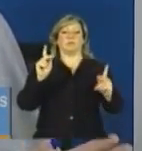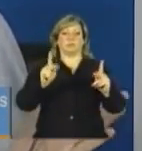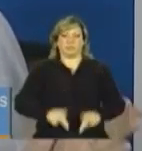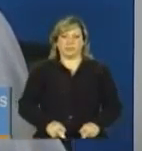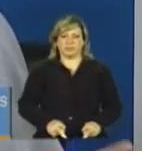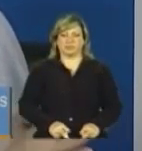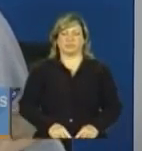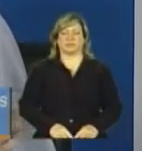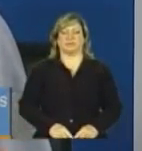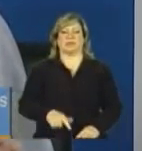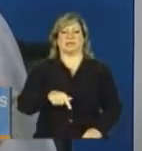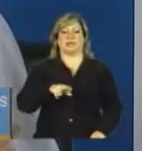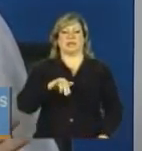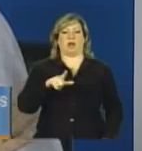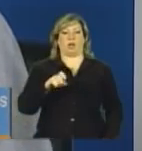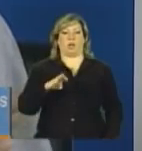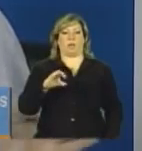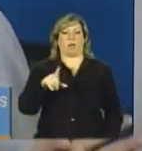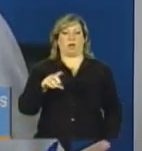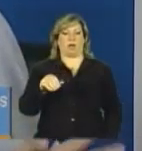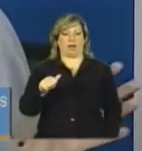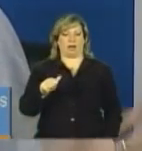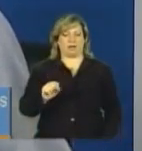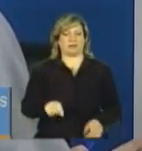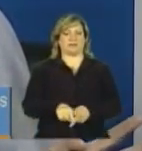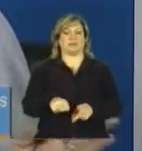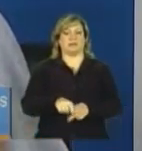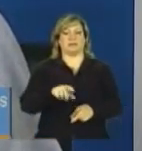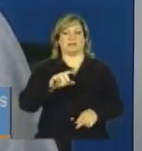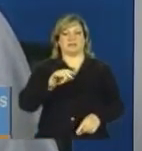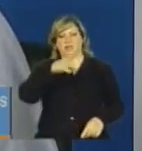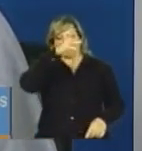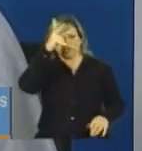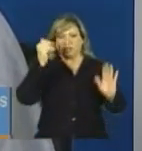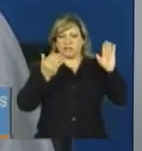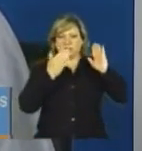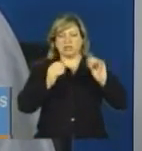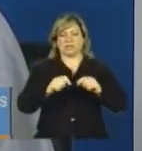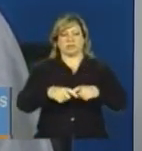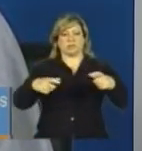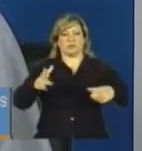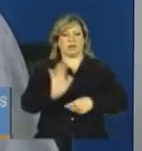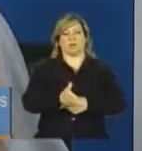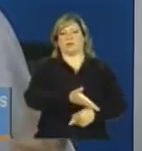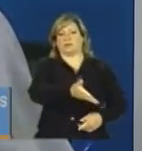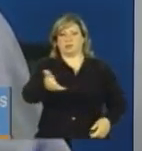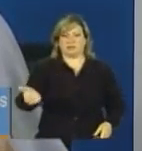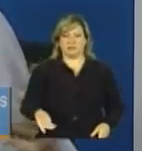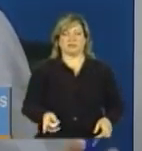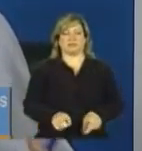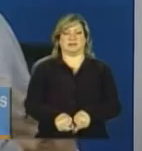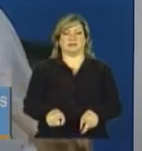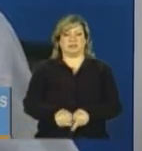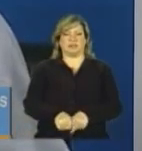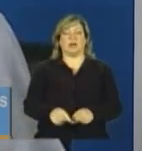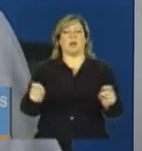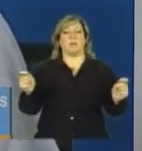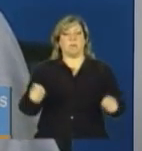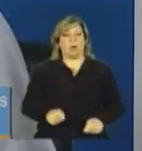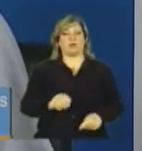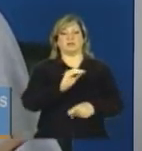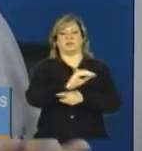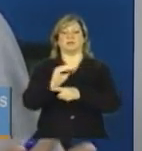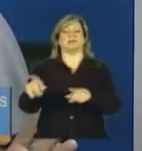Intin já colocou, quilombolas, indígenas, uma tentativa nossa de expandir mais para esses públicos. né, eh, que sejam de fato